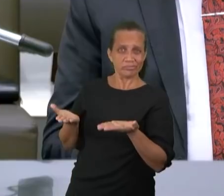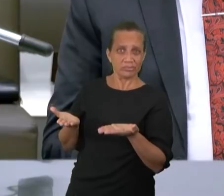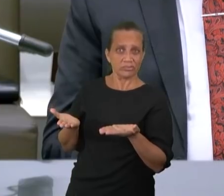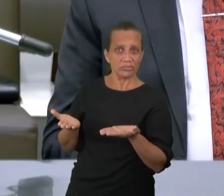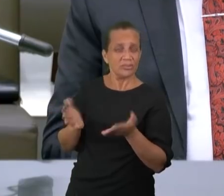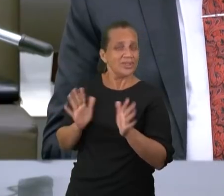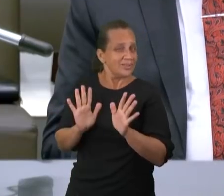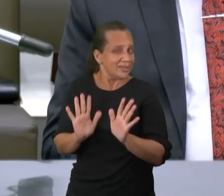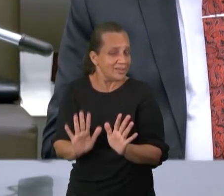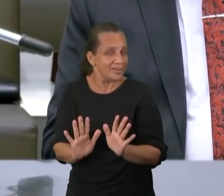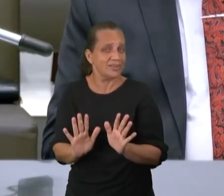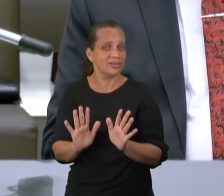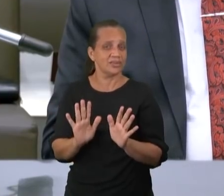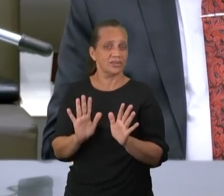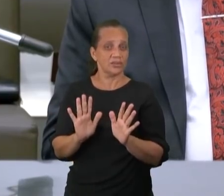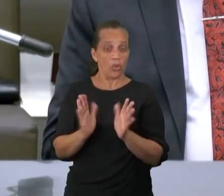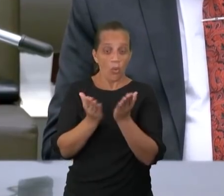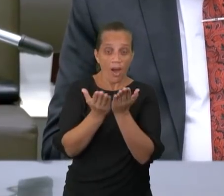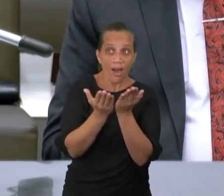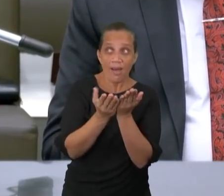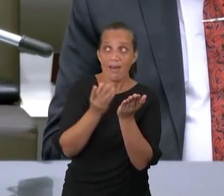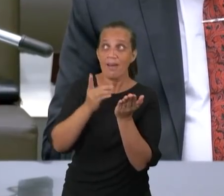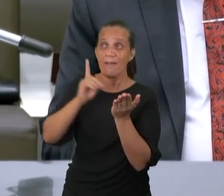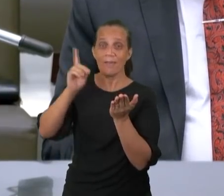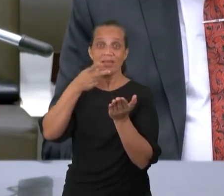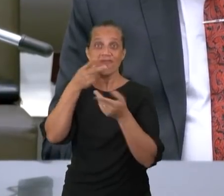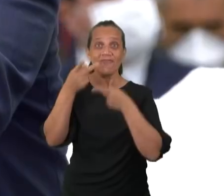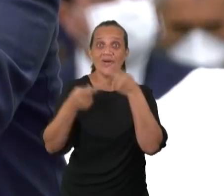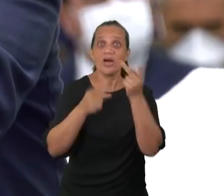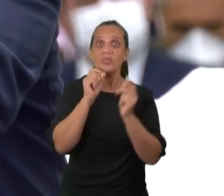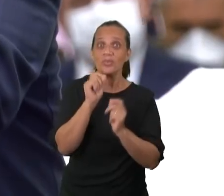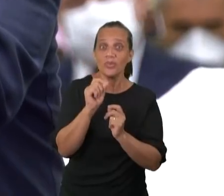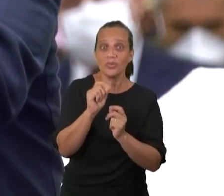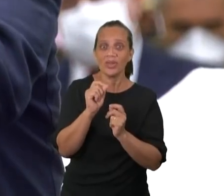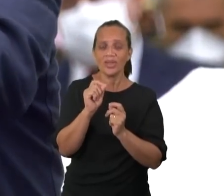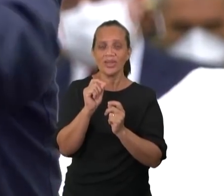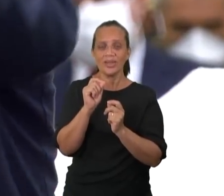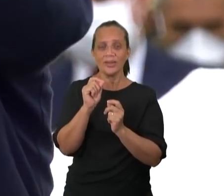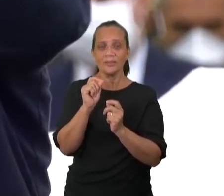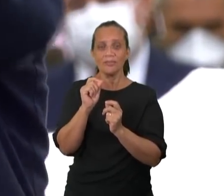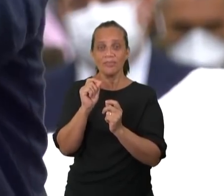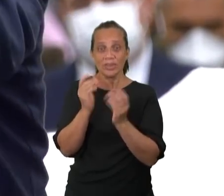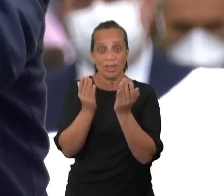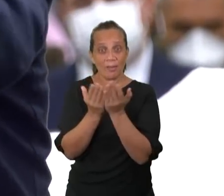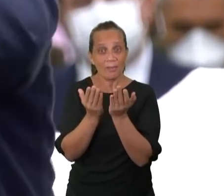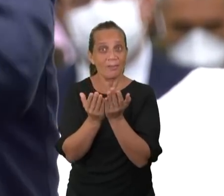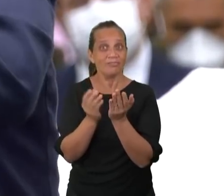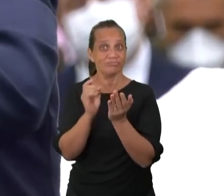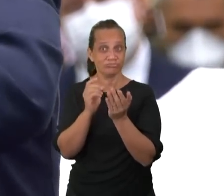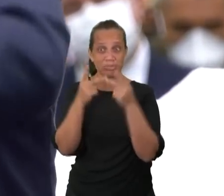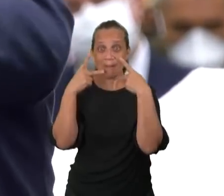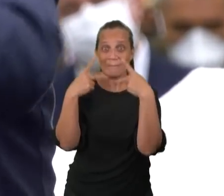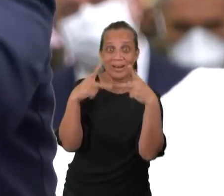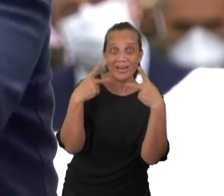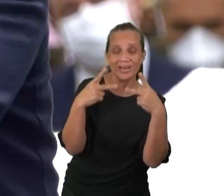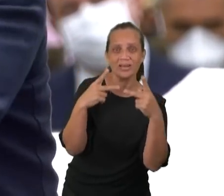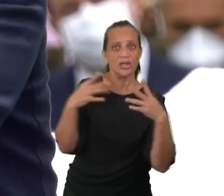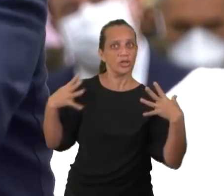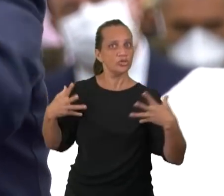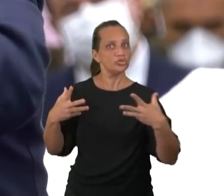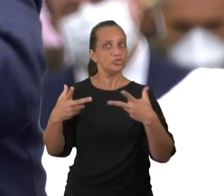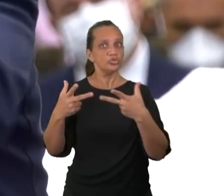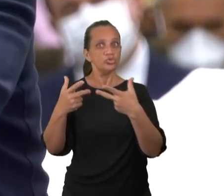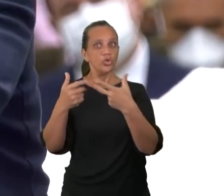Sabe, a Bíblia registra que houve um momento, uma ocasião, que a palavra estava sendo pregada e a Bíblia diz assim, e todos